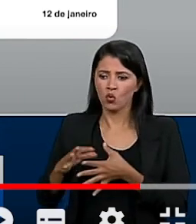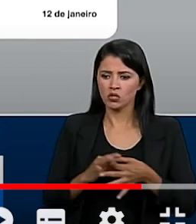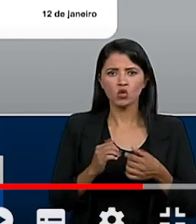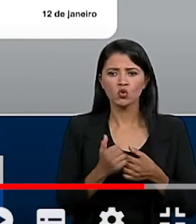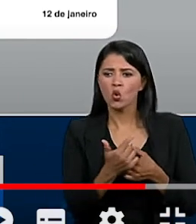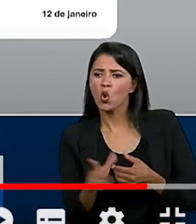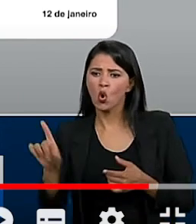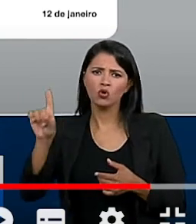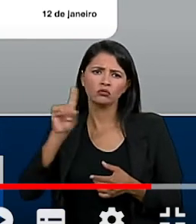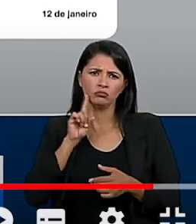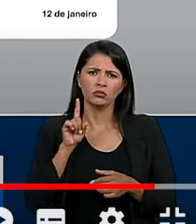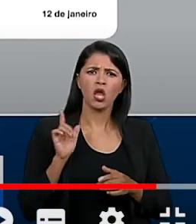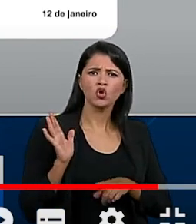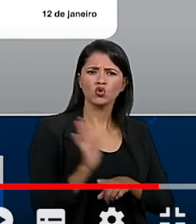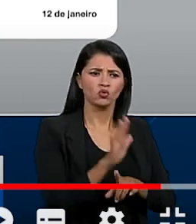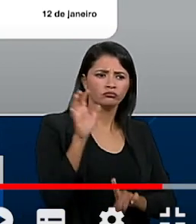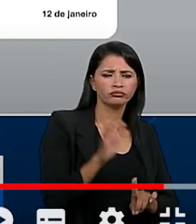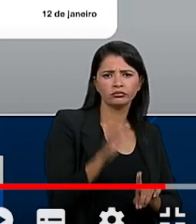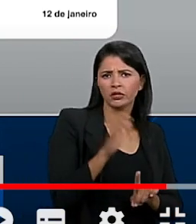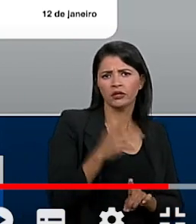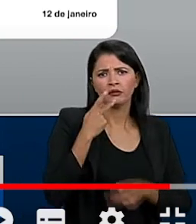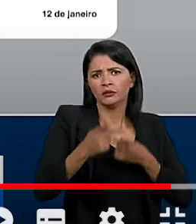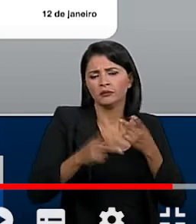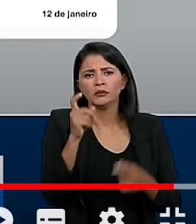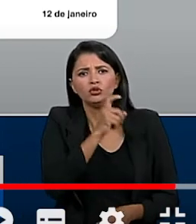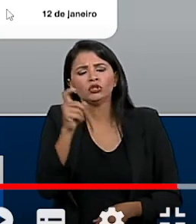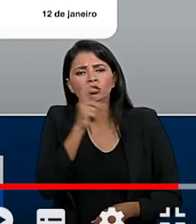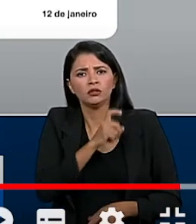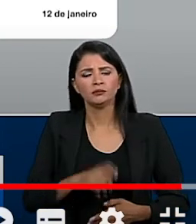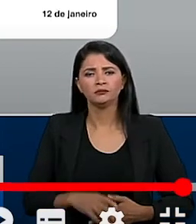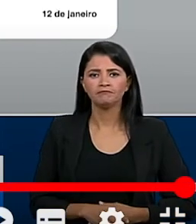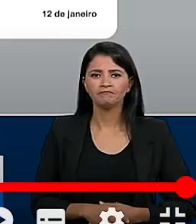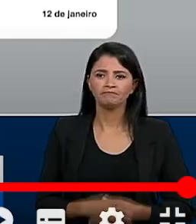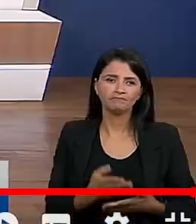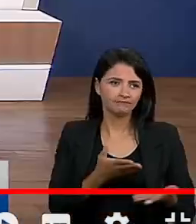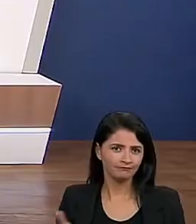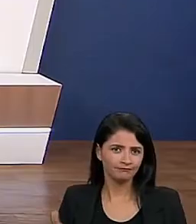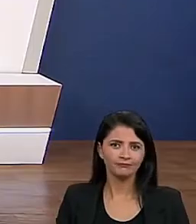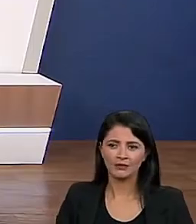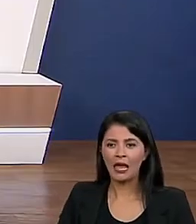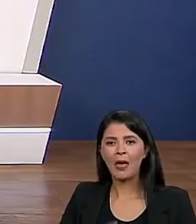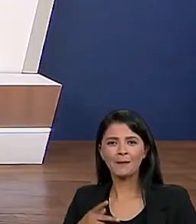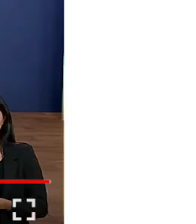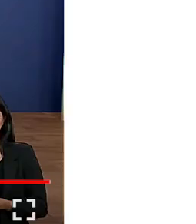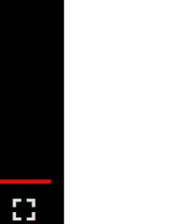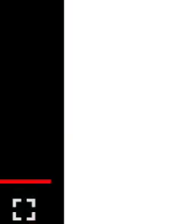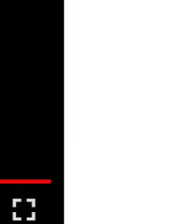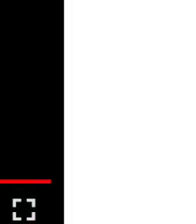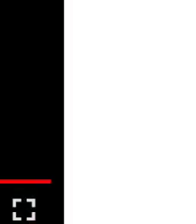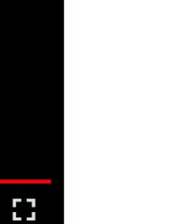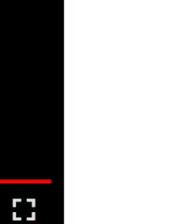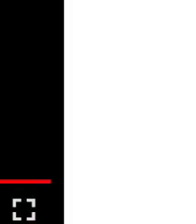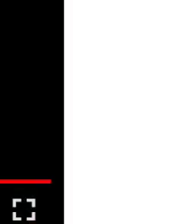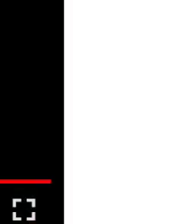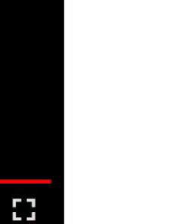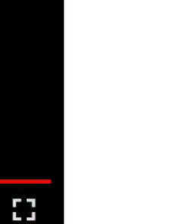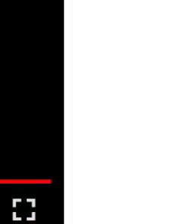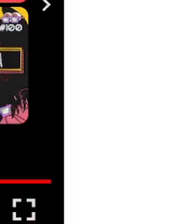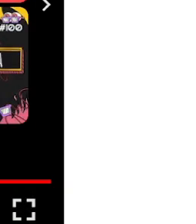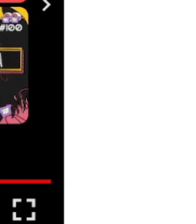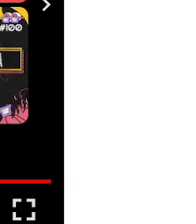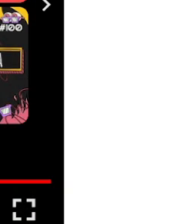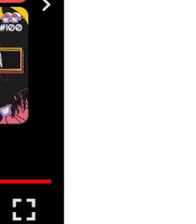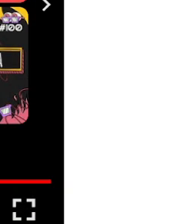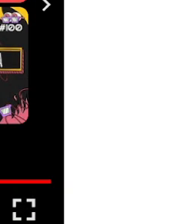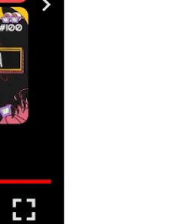que ajuda a alimentar narrativas falaciosas. Paulo Catiúcia. Ok, Pedro, obrigado pelas suas informações. Muito bem, tá